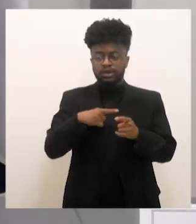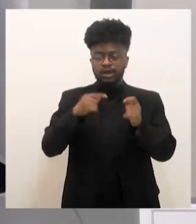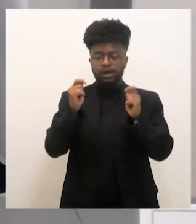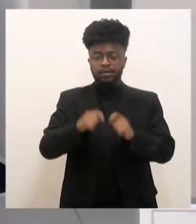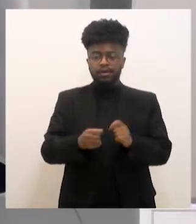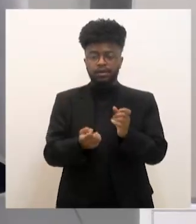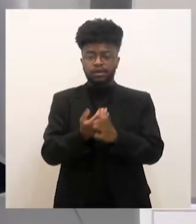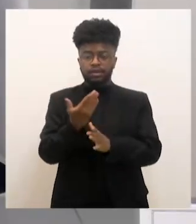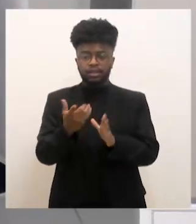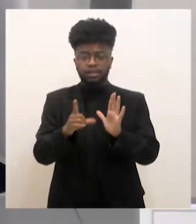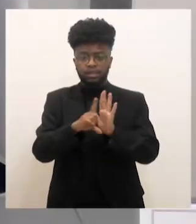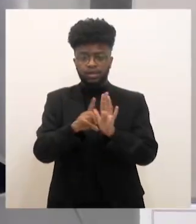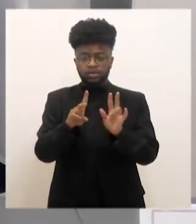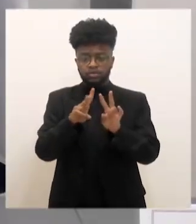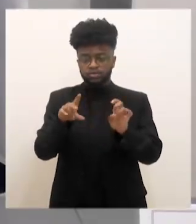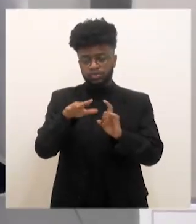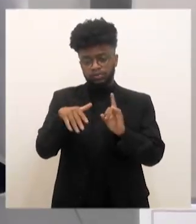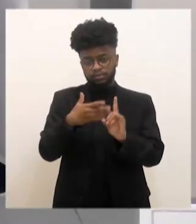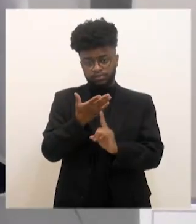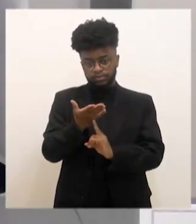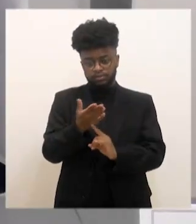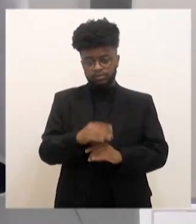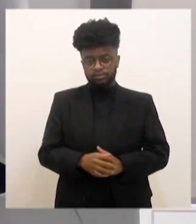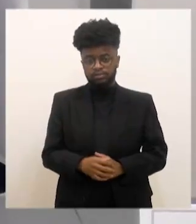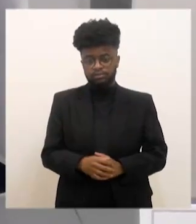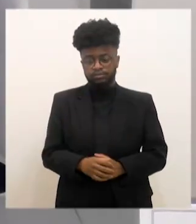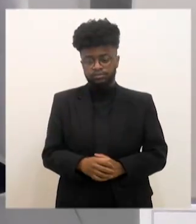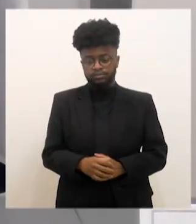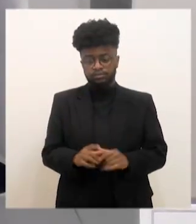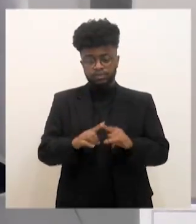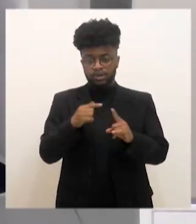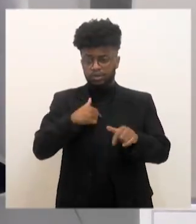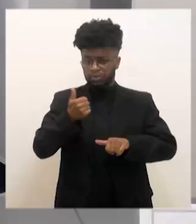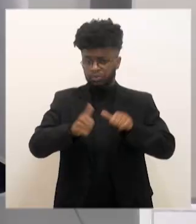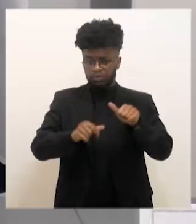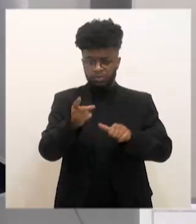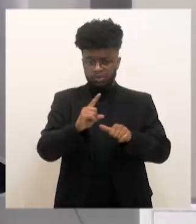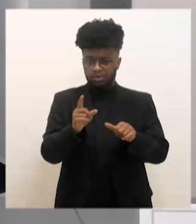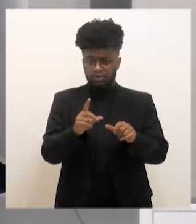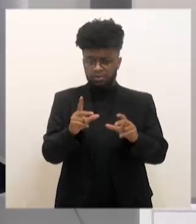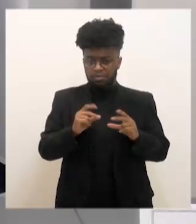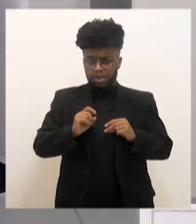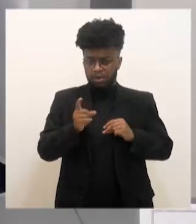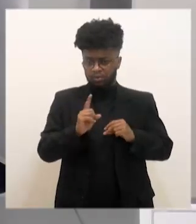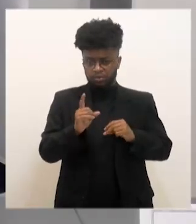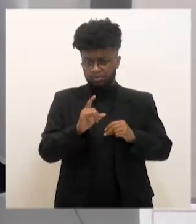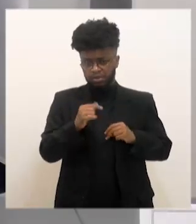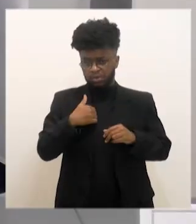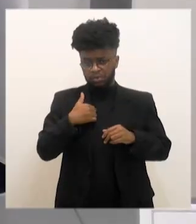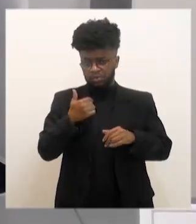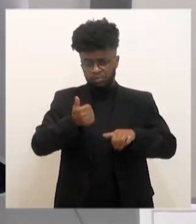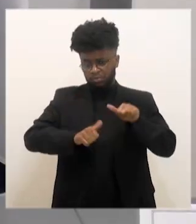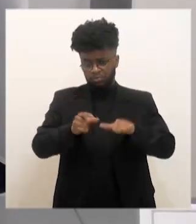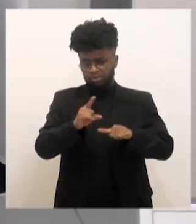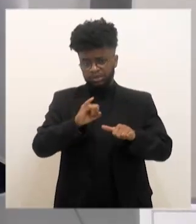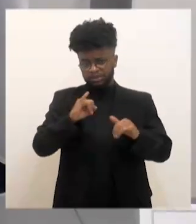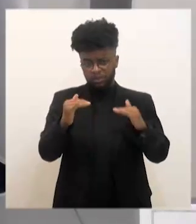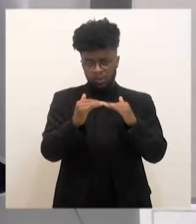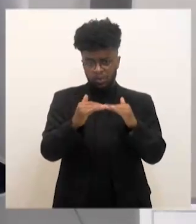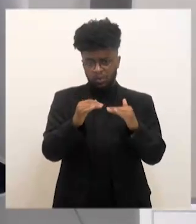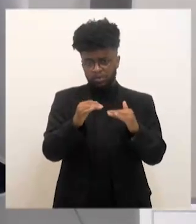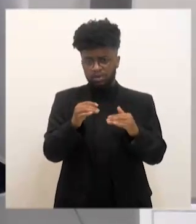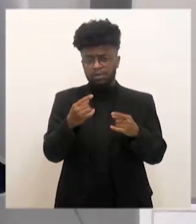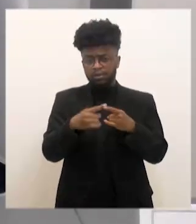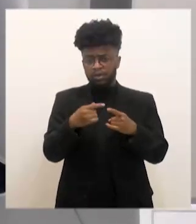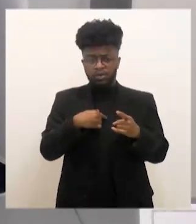o legislador estadual de legislar sobre o meio ambiente, embora eu nem tenha analisado ainda o mérito propriamente dito, e sou, numa primeira análise, contrário